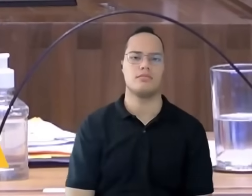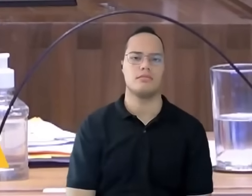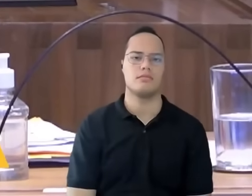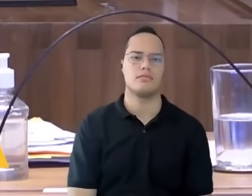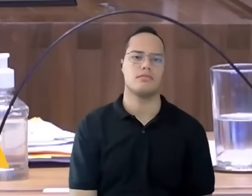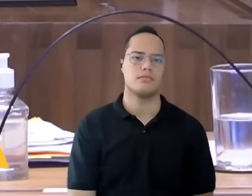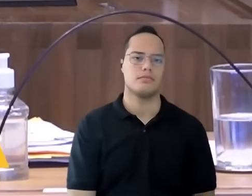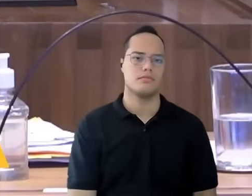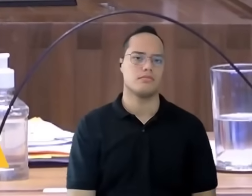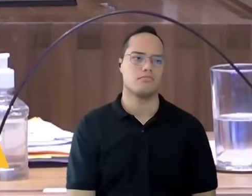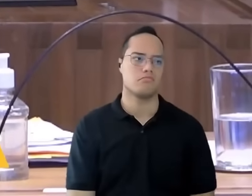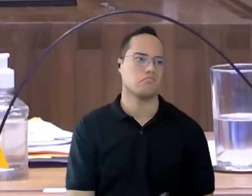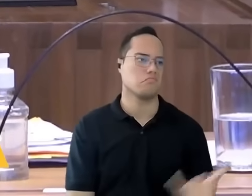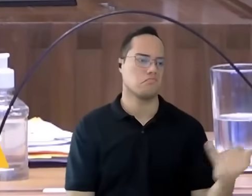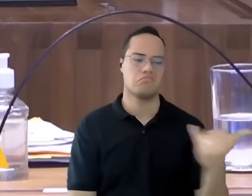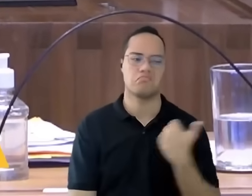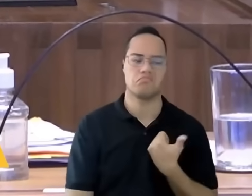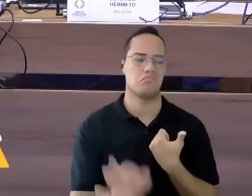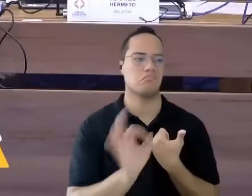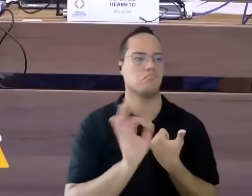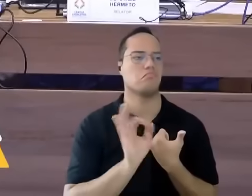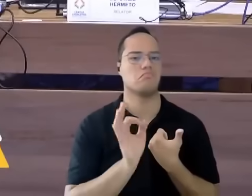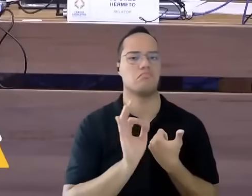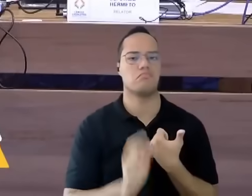nós não recebemos a informação